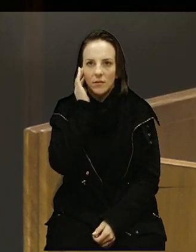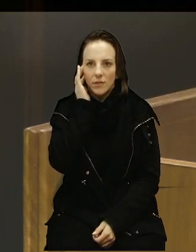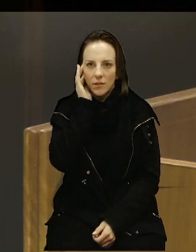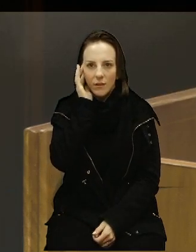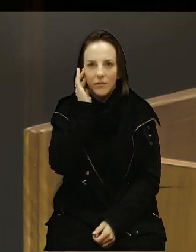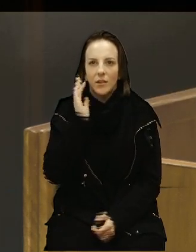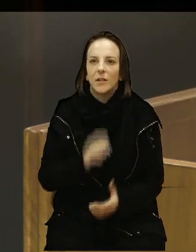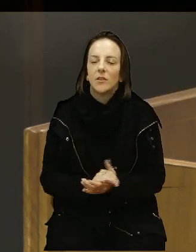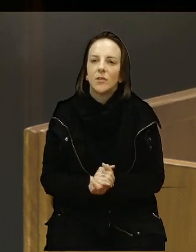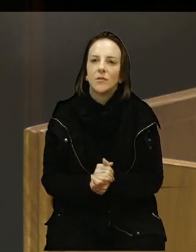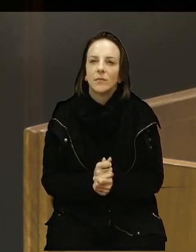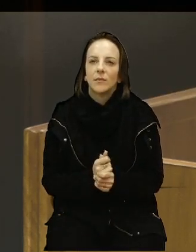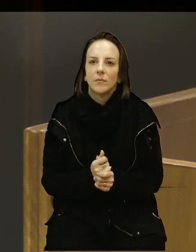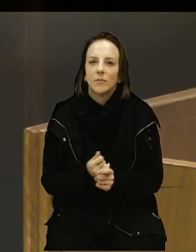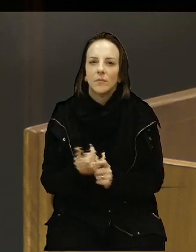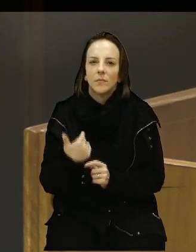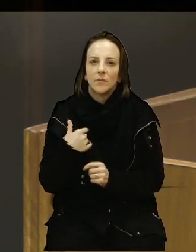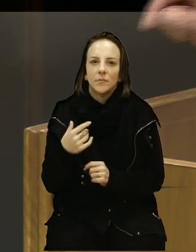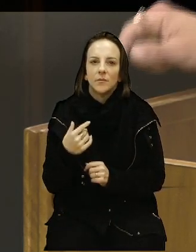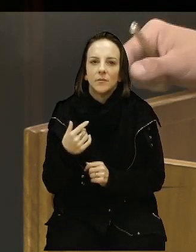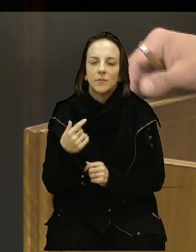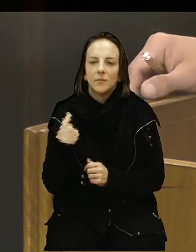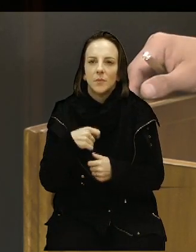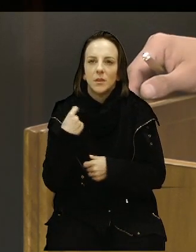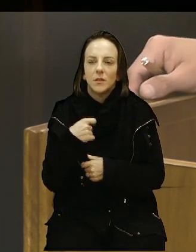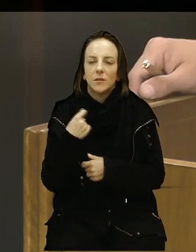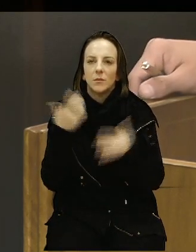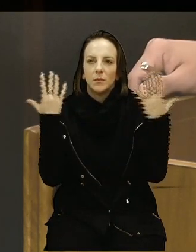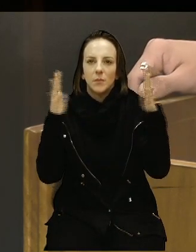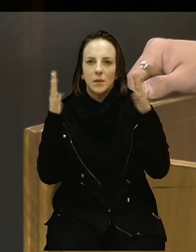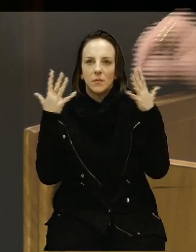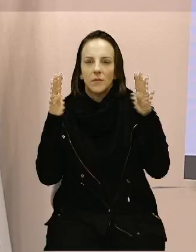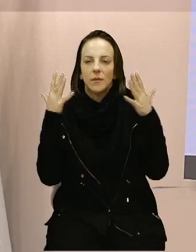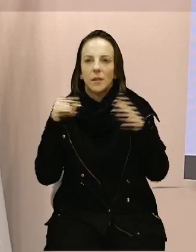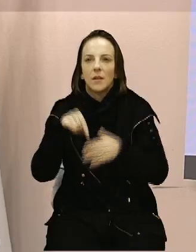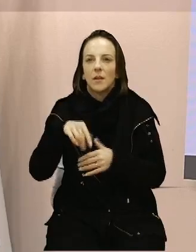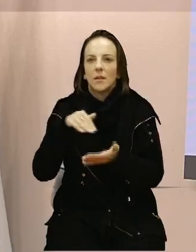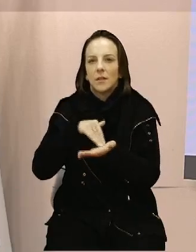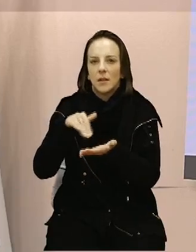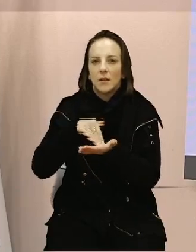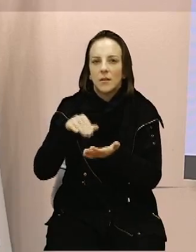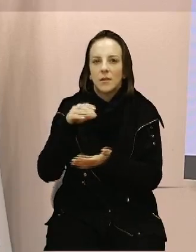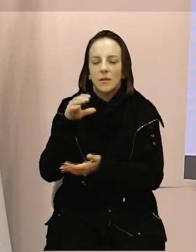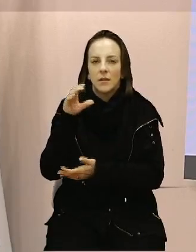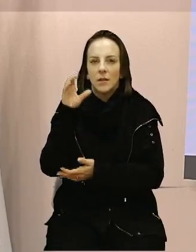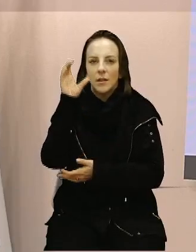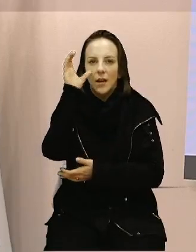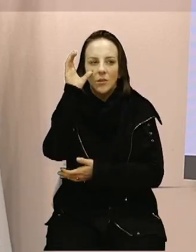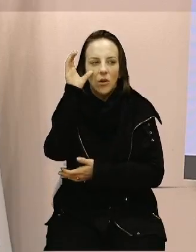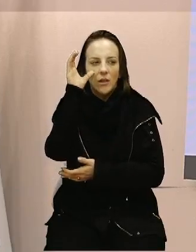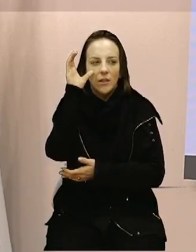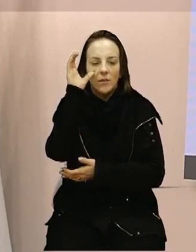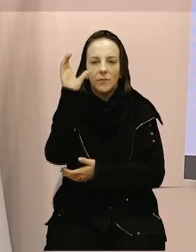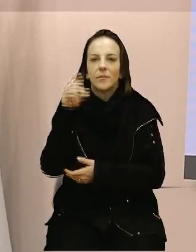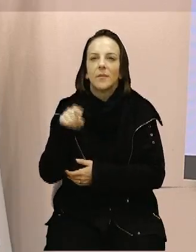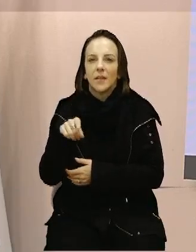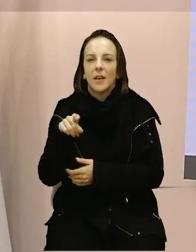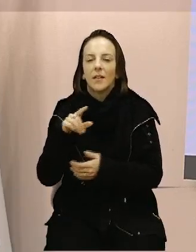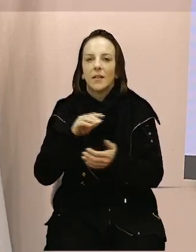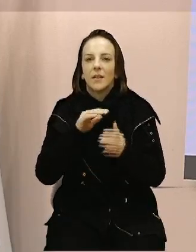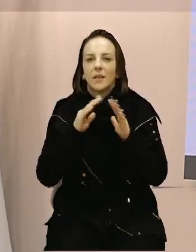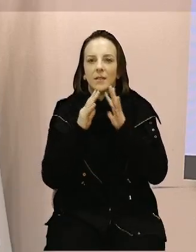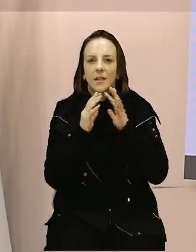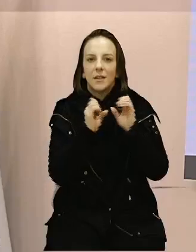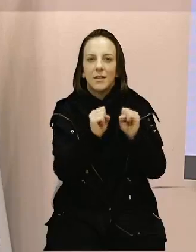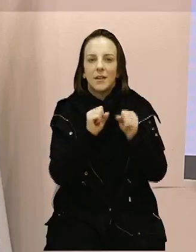Inclusive, eu tenho que parabenizar aqui ao secretário Cadori, lá da Secretaria de Esporte e Lazer, ao